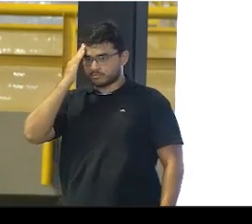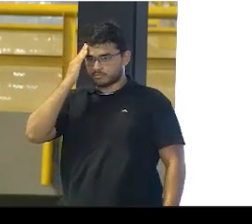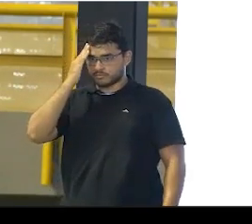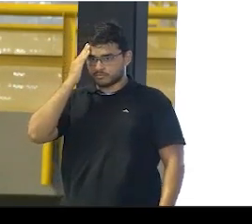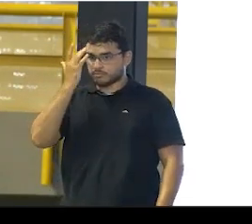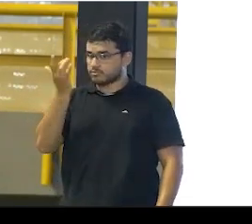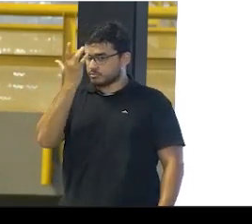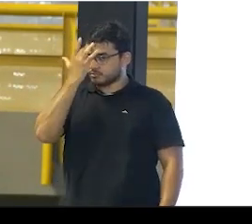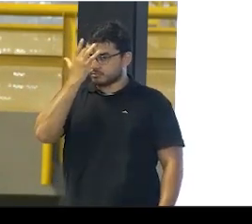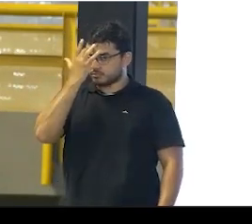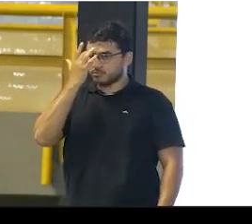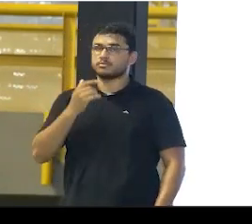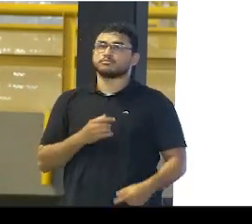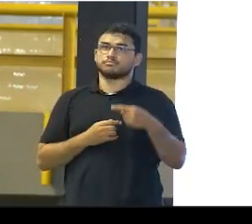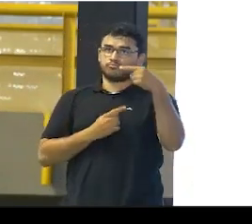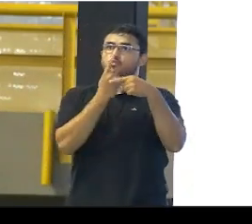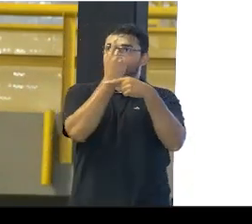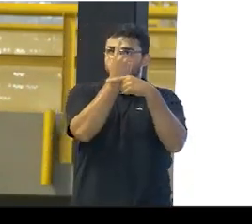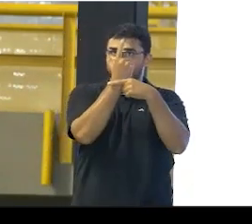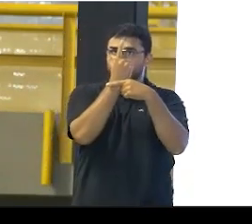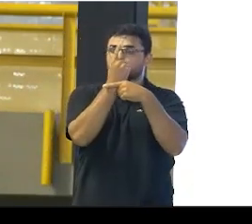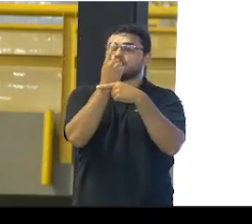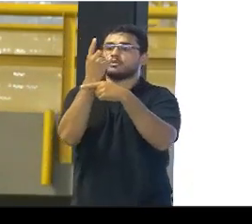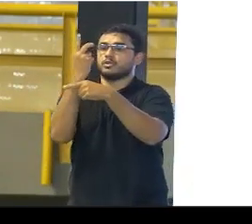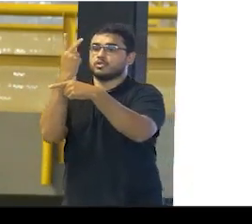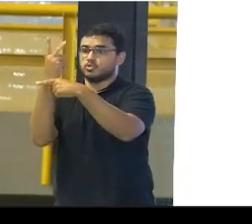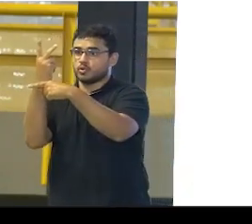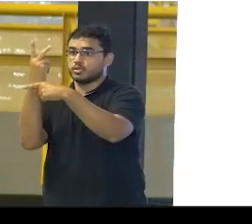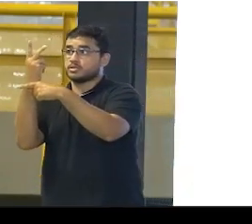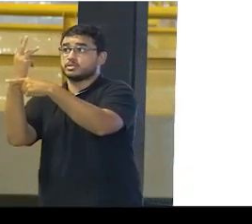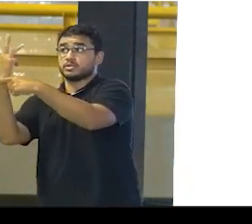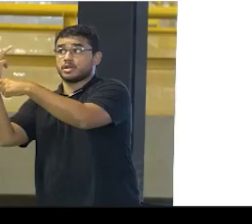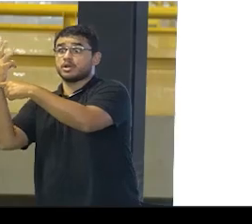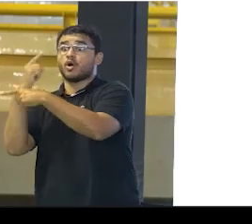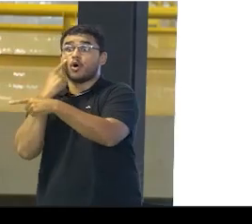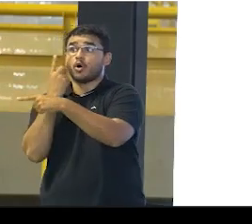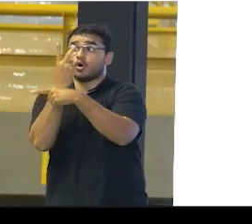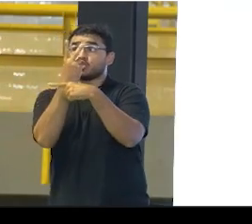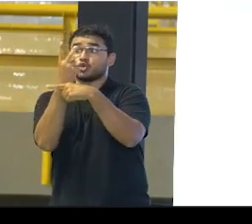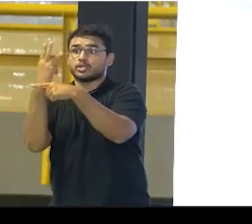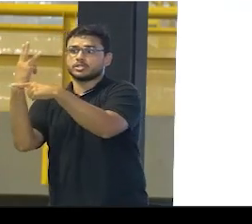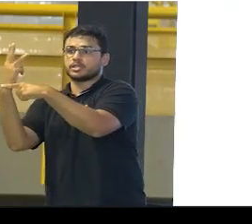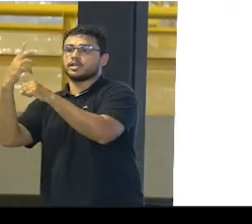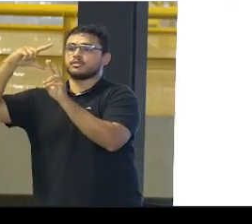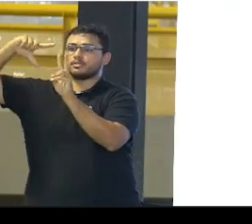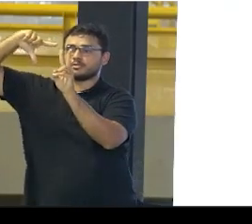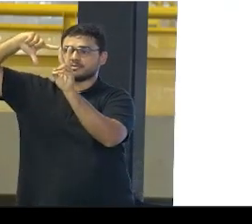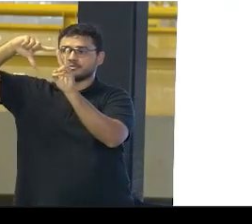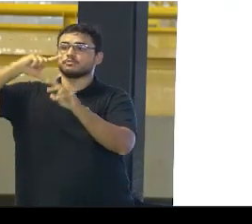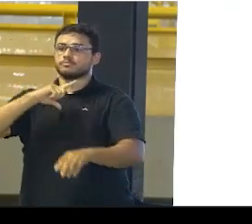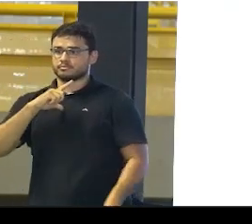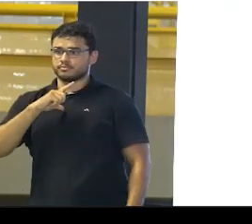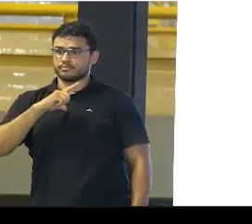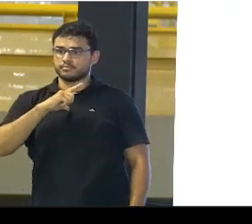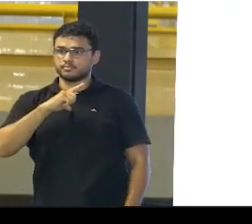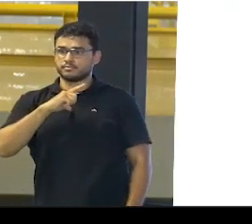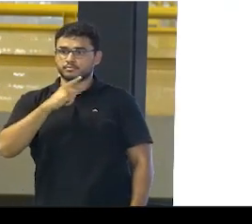disse? 40. Vamos pegar o 40, tira 5,